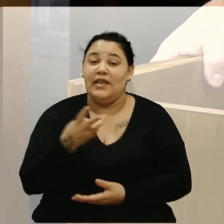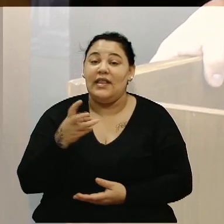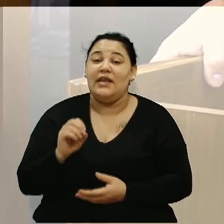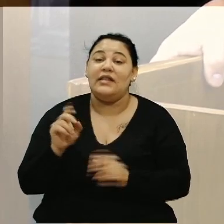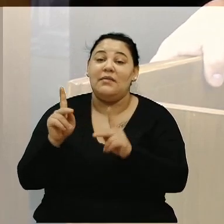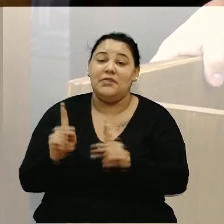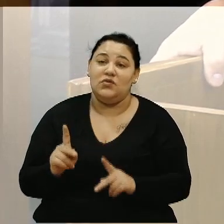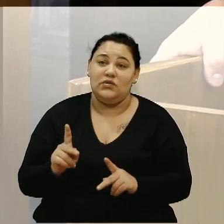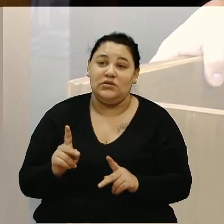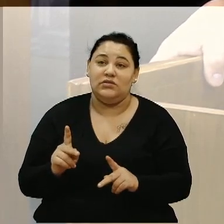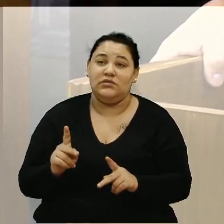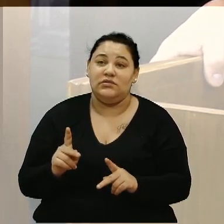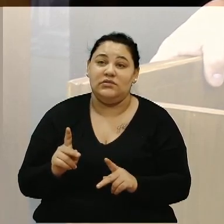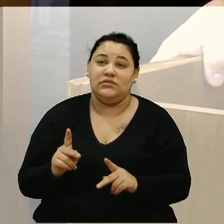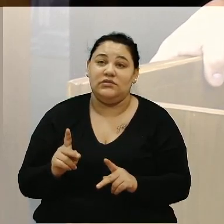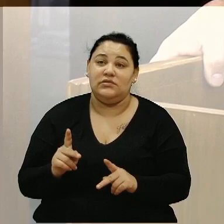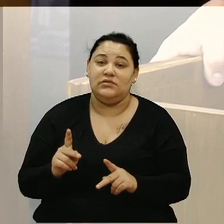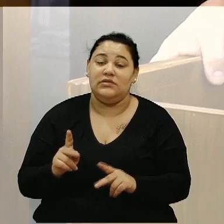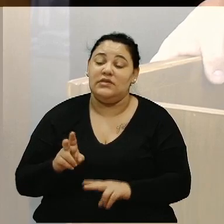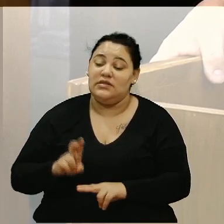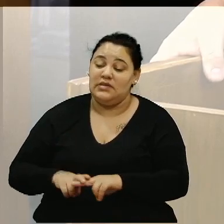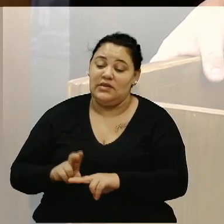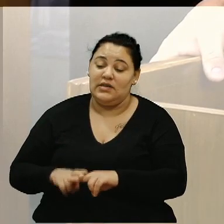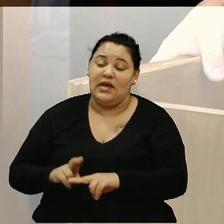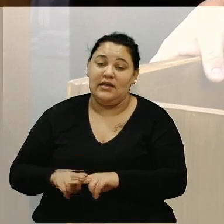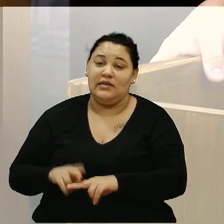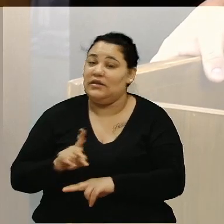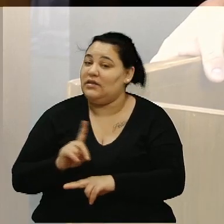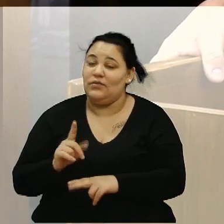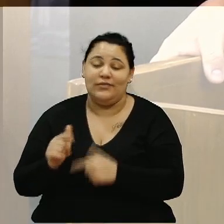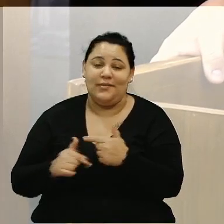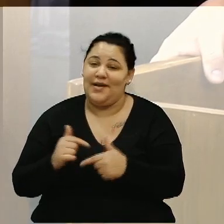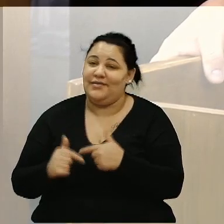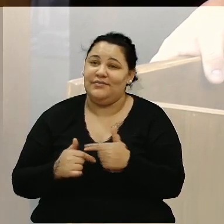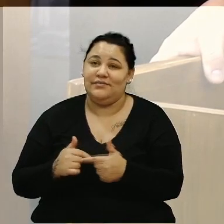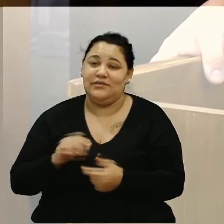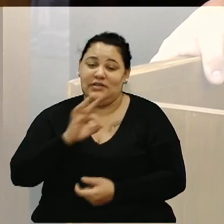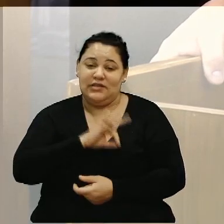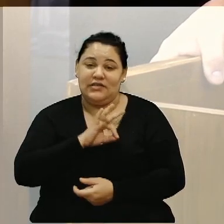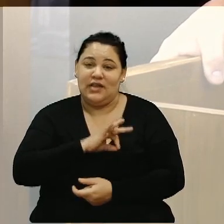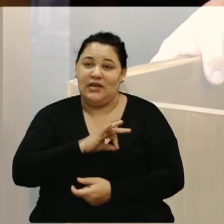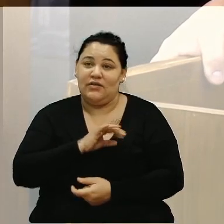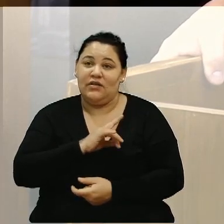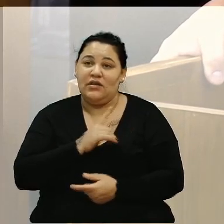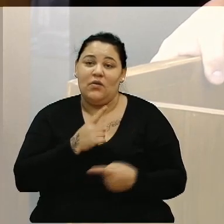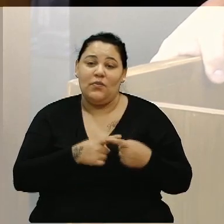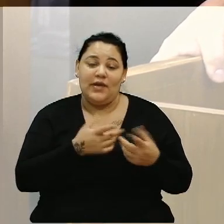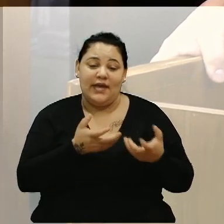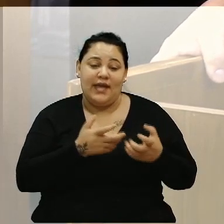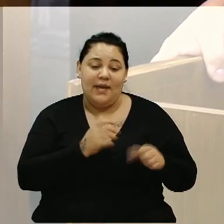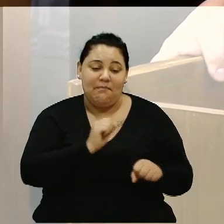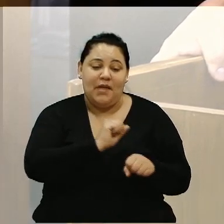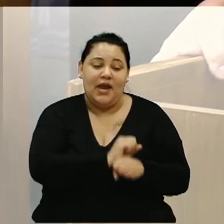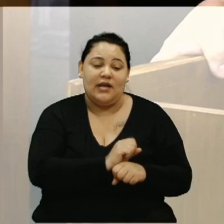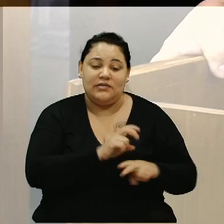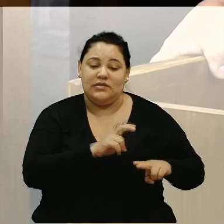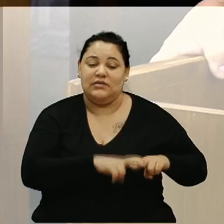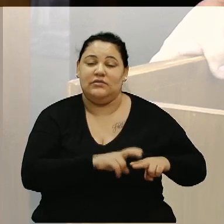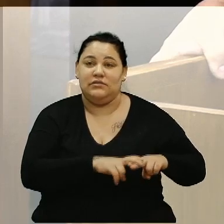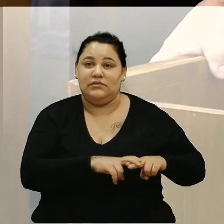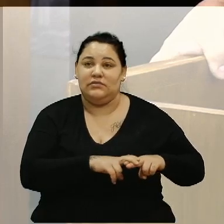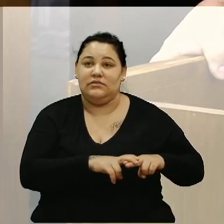pessoas que estão sentadas sem trabalhar, recebendo salário, não porque querem ficar sentadas, mas